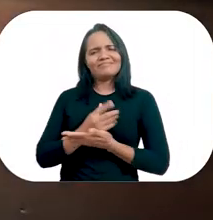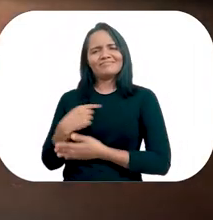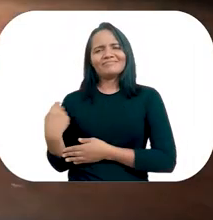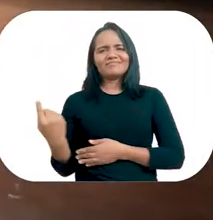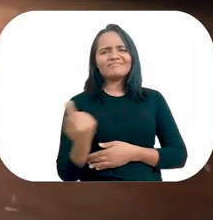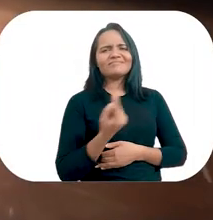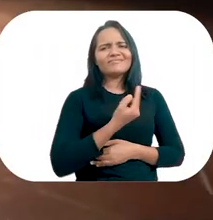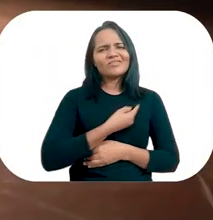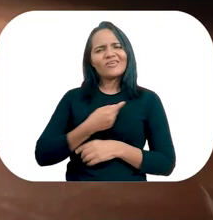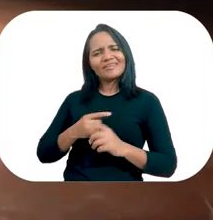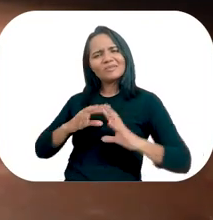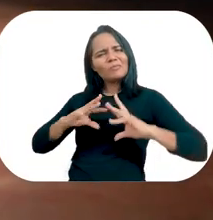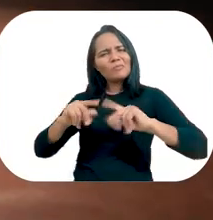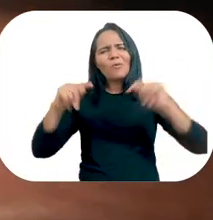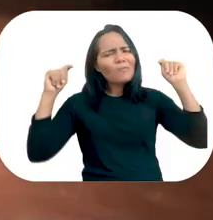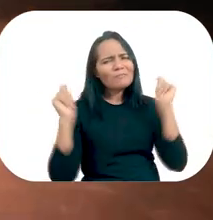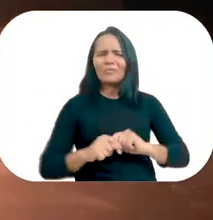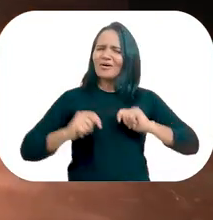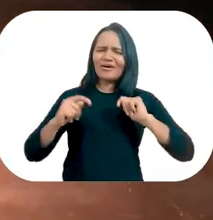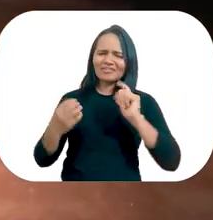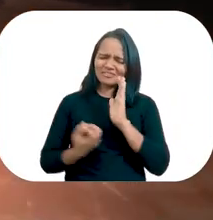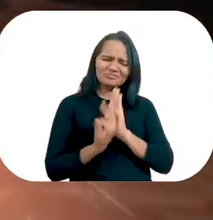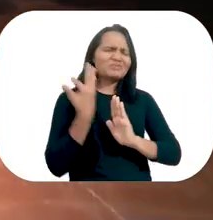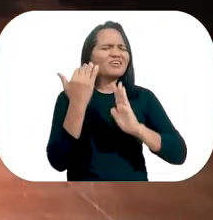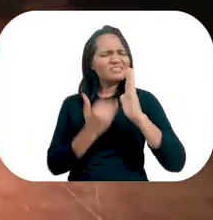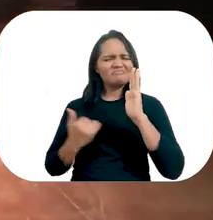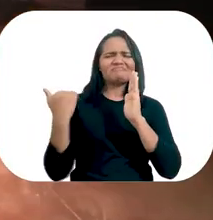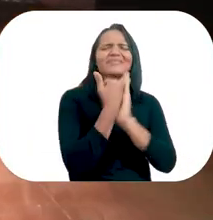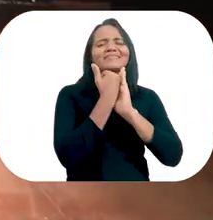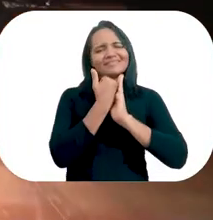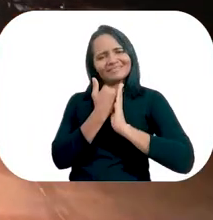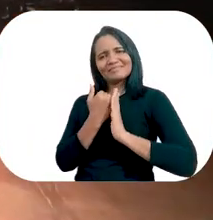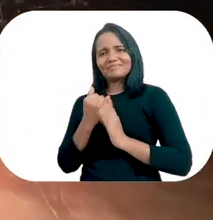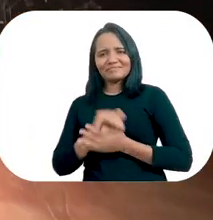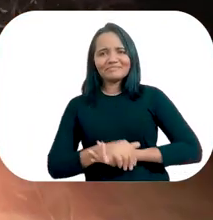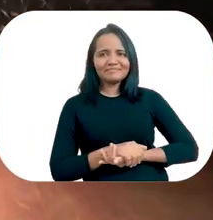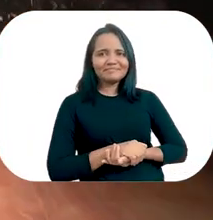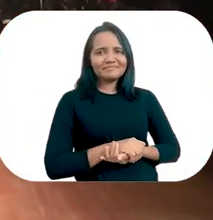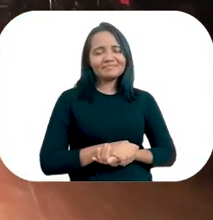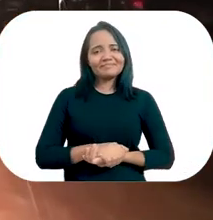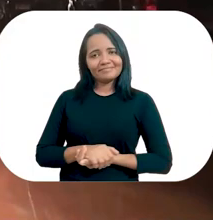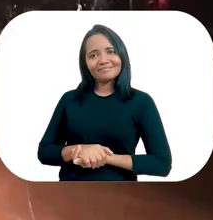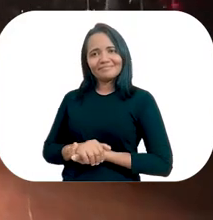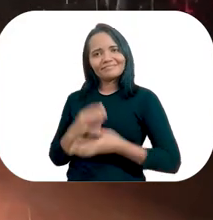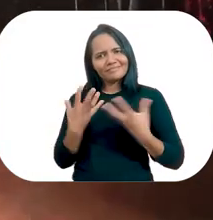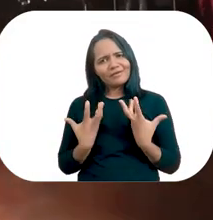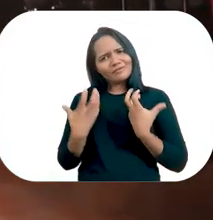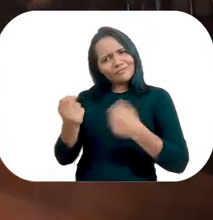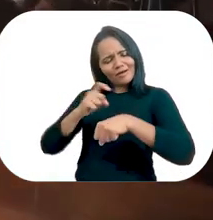Nós podemos tudo, nós podemos mais. Vamos